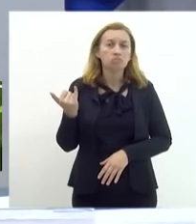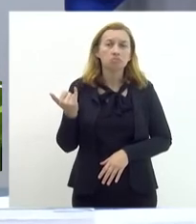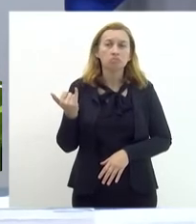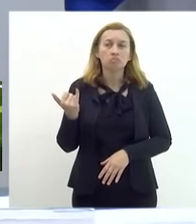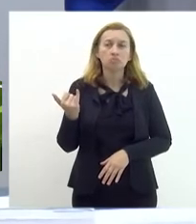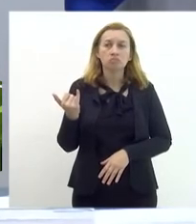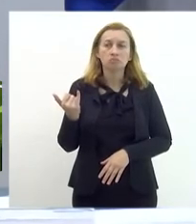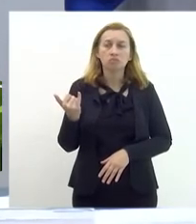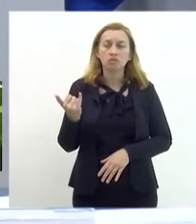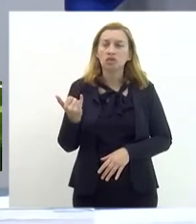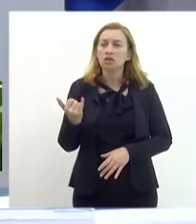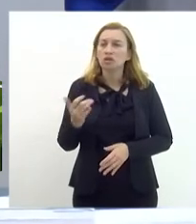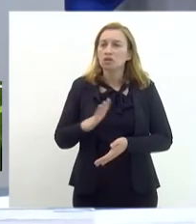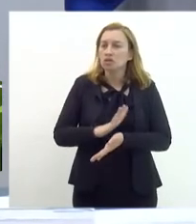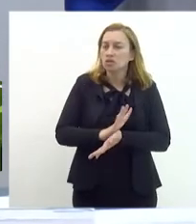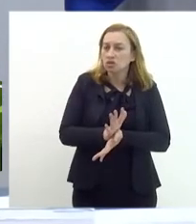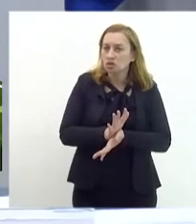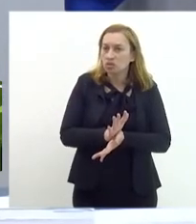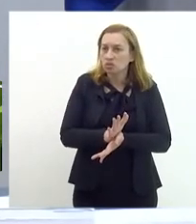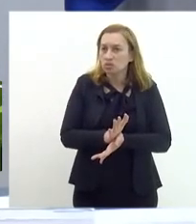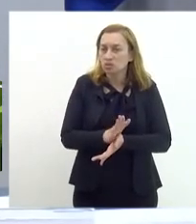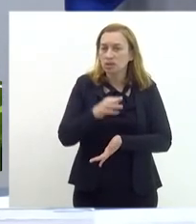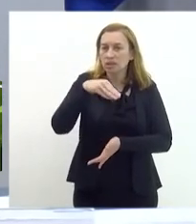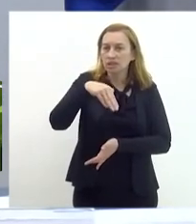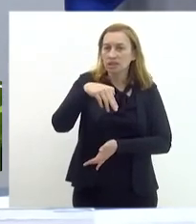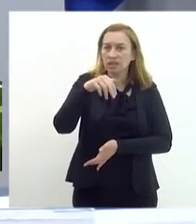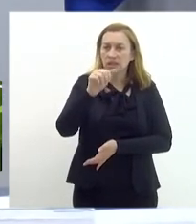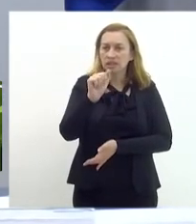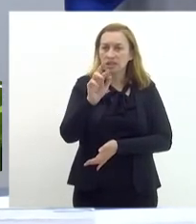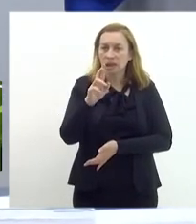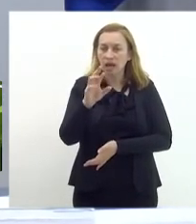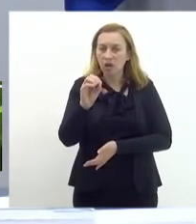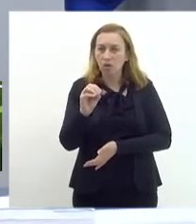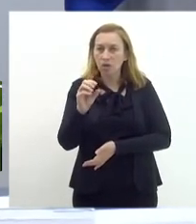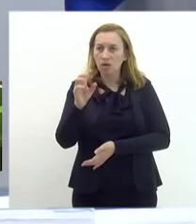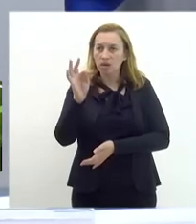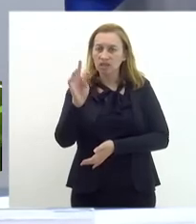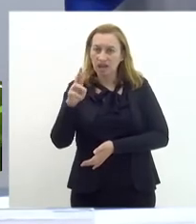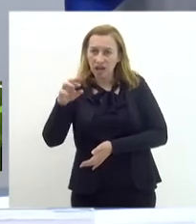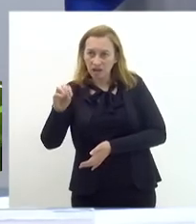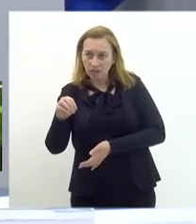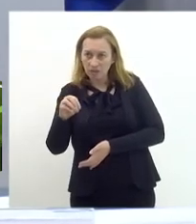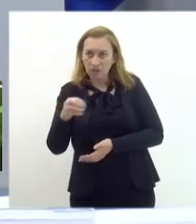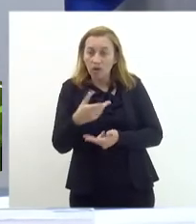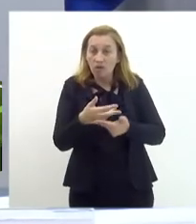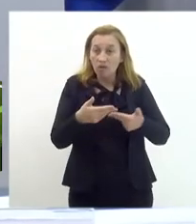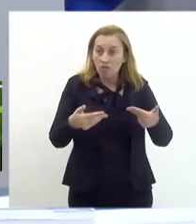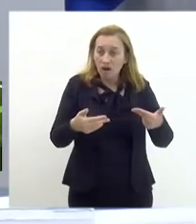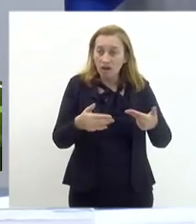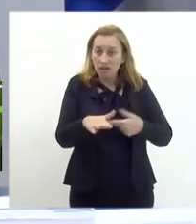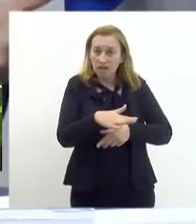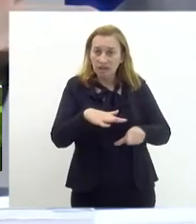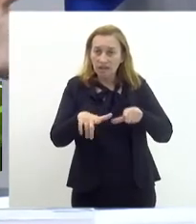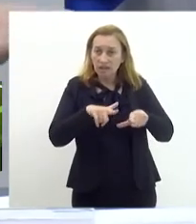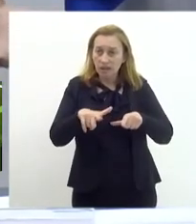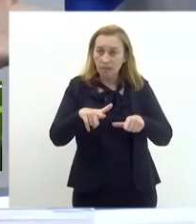o desmonte do narcotráfico liquida diversos postos de trabalho.